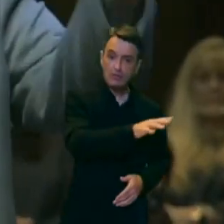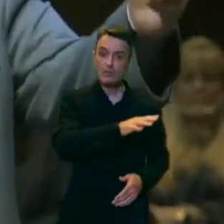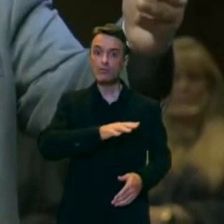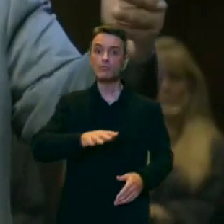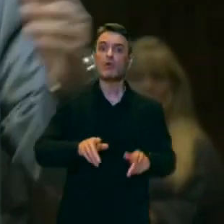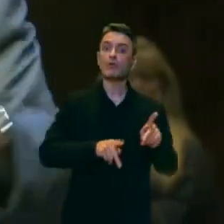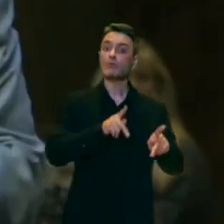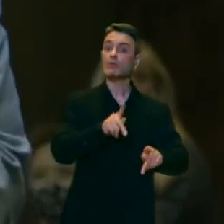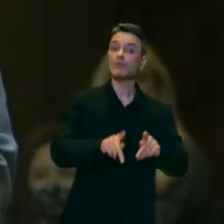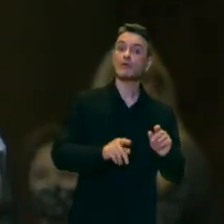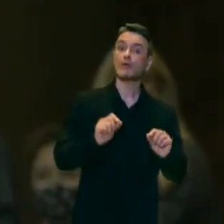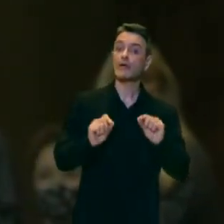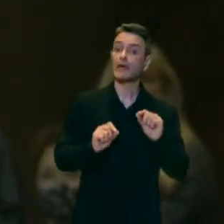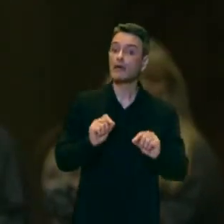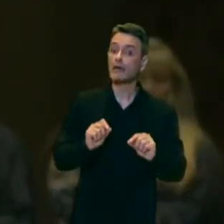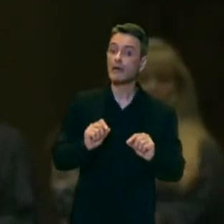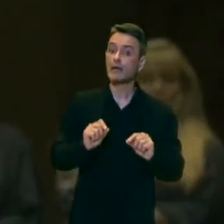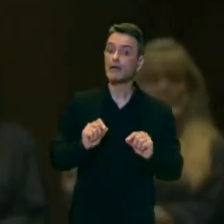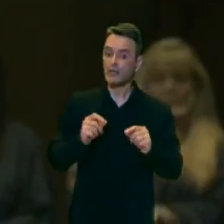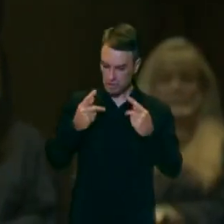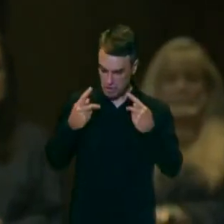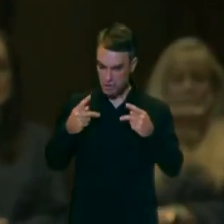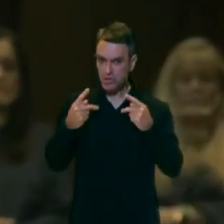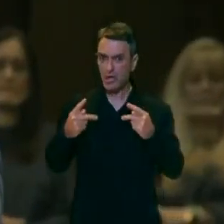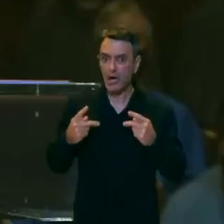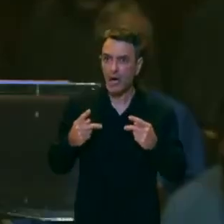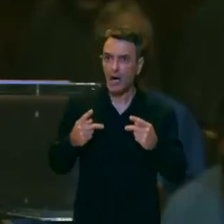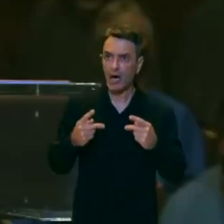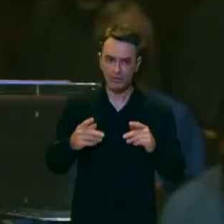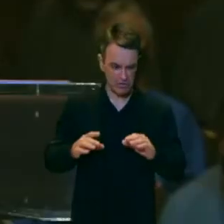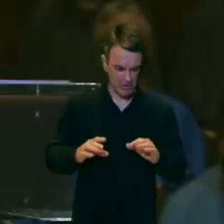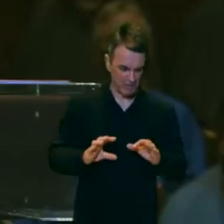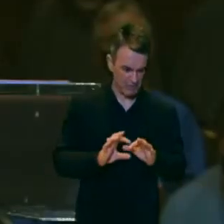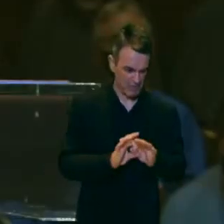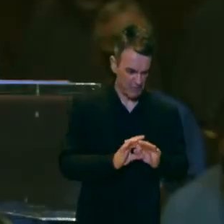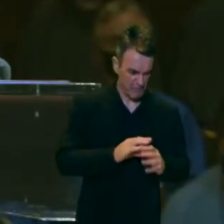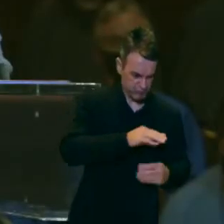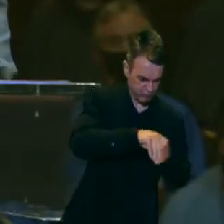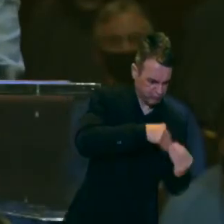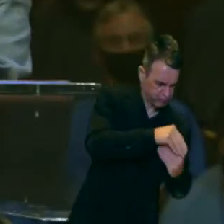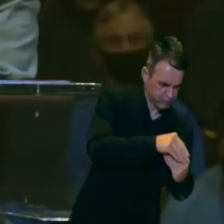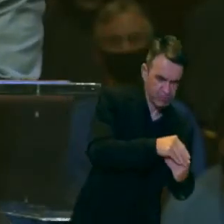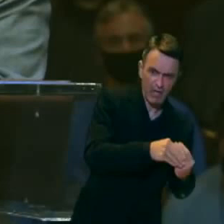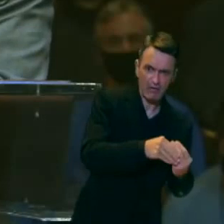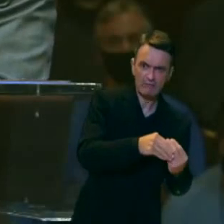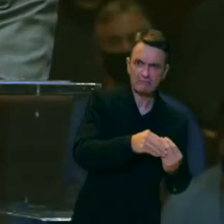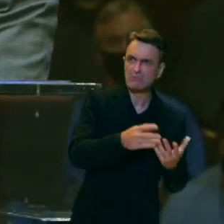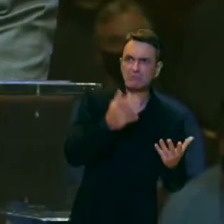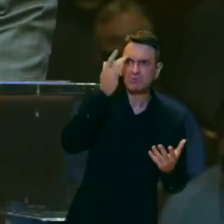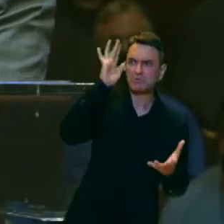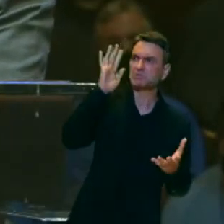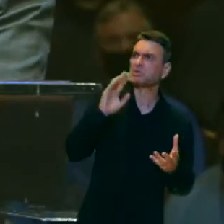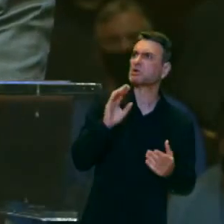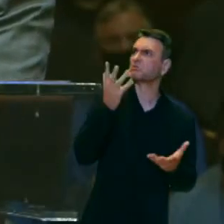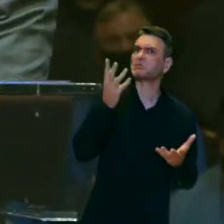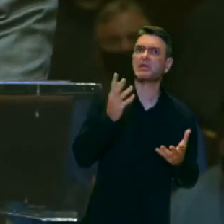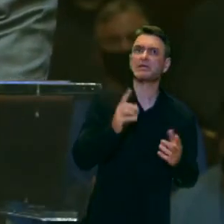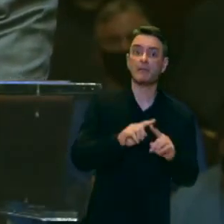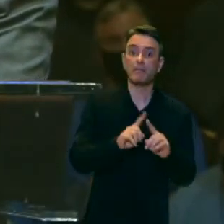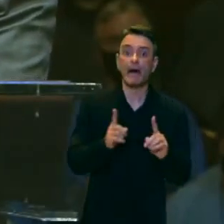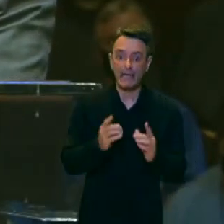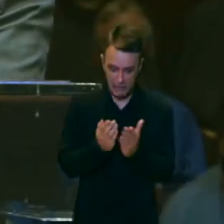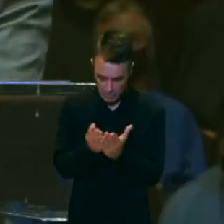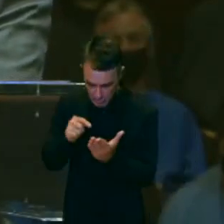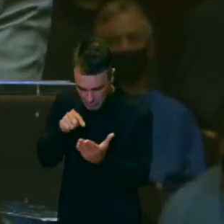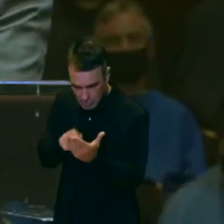tão envolvido que você não possa discernir o que está acontecendo, mas ao mesmo tempo estar olhando para a palavra de